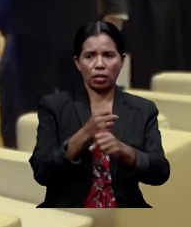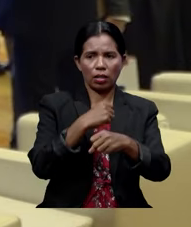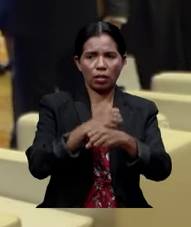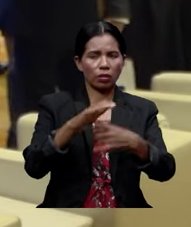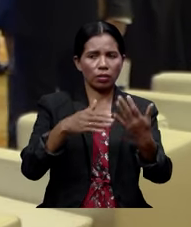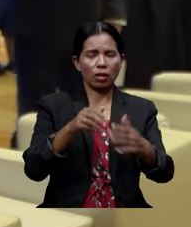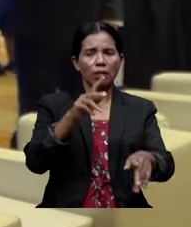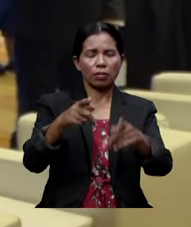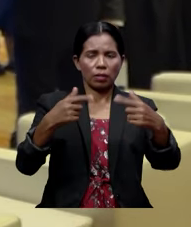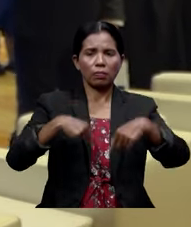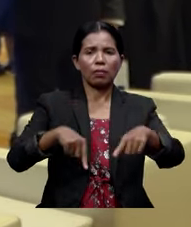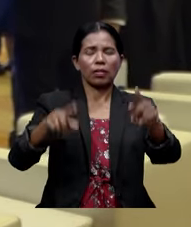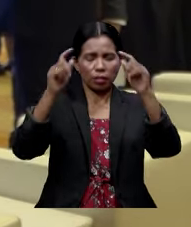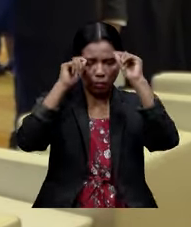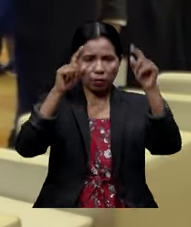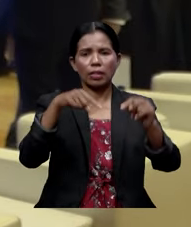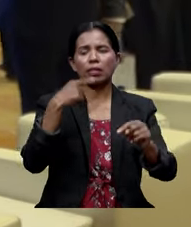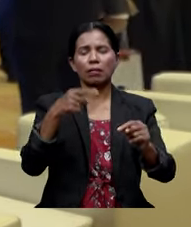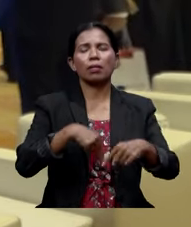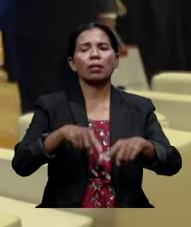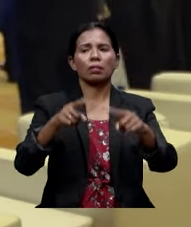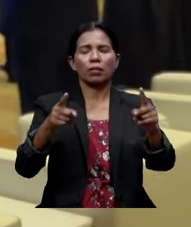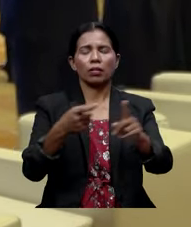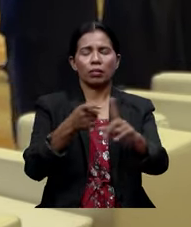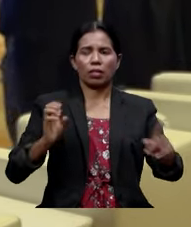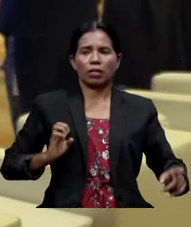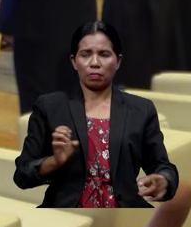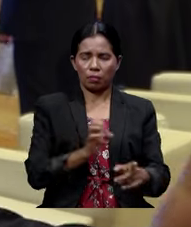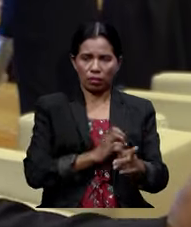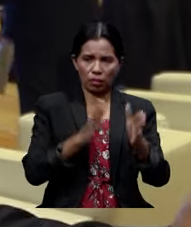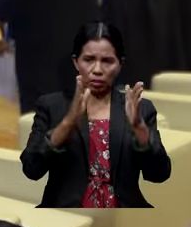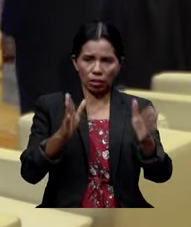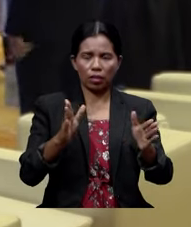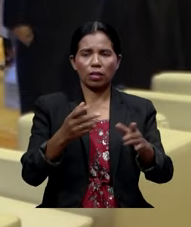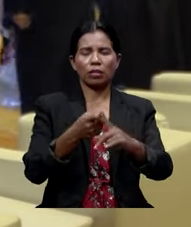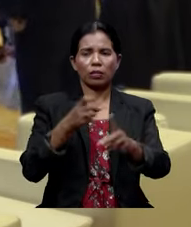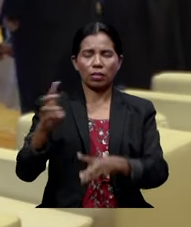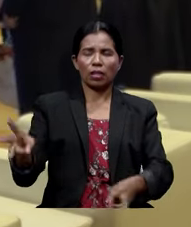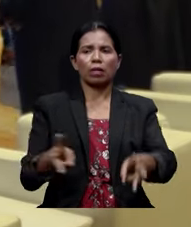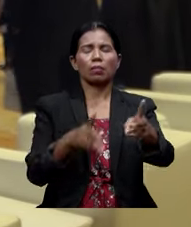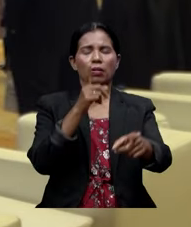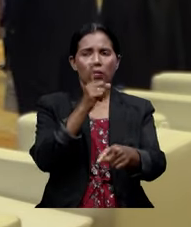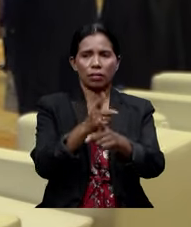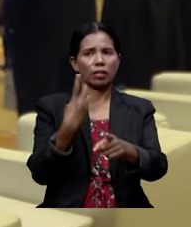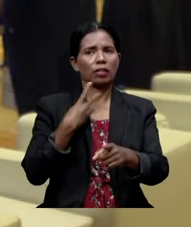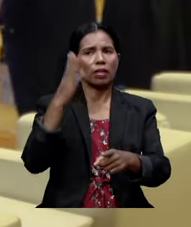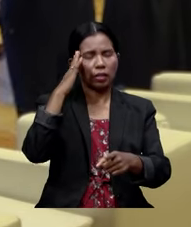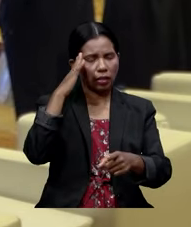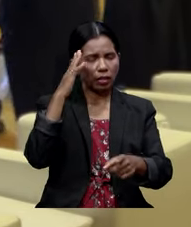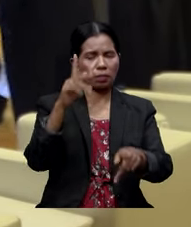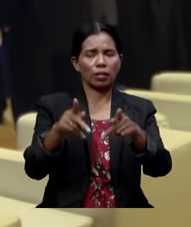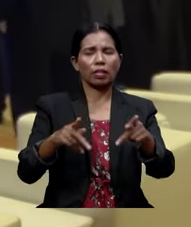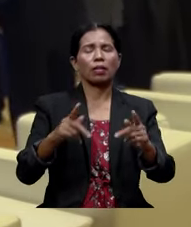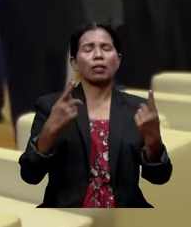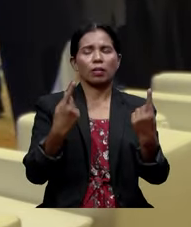par ema serba timor etene semak ba. Liu si tene embaixada, liu si dalane belos, kanale belos, pita tene emser investidor kala.